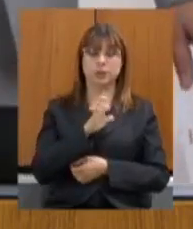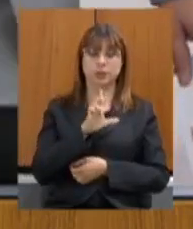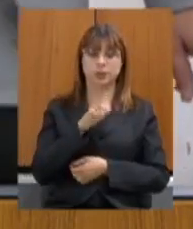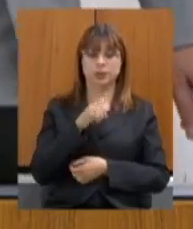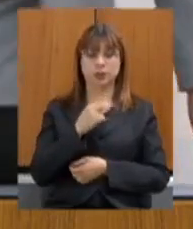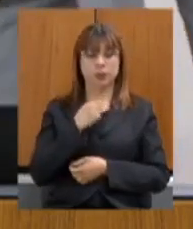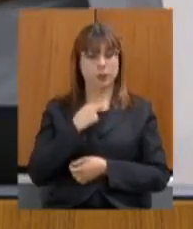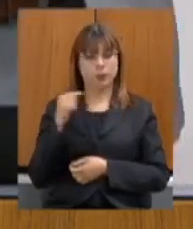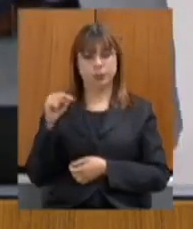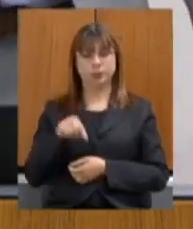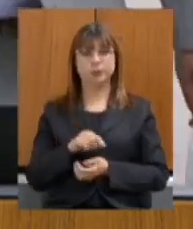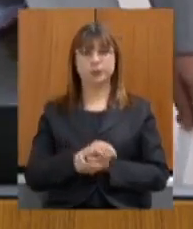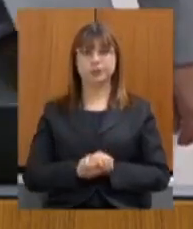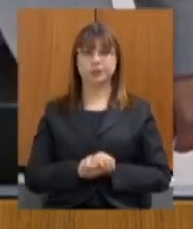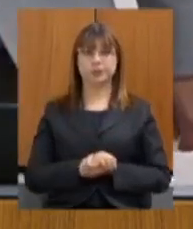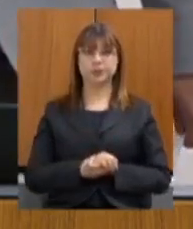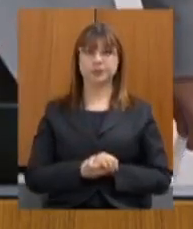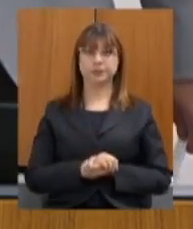pode estar aqui presente.